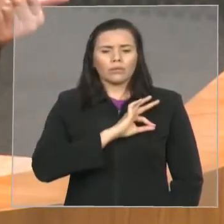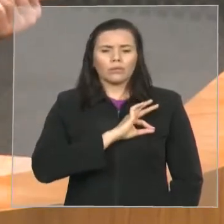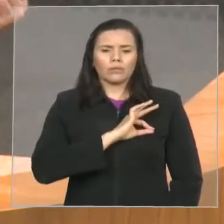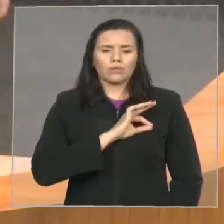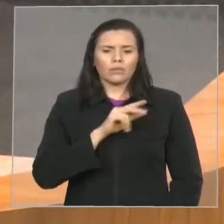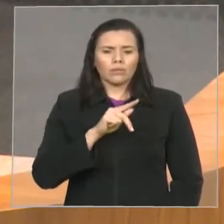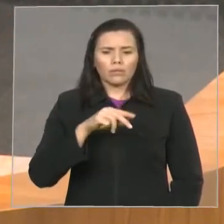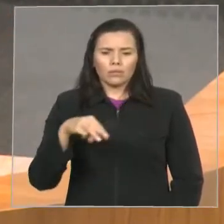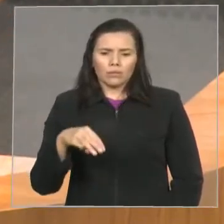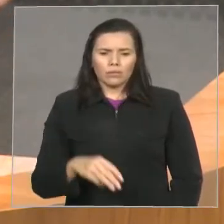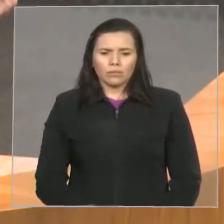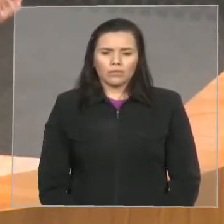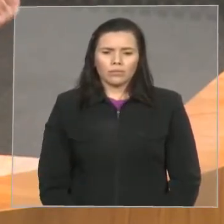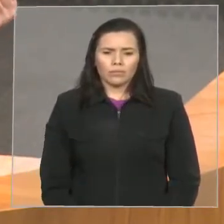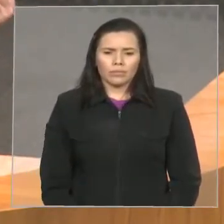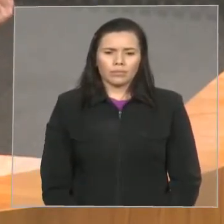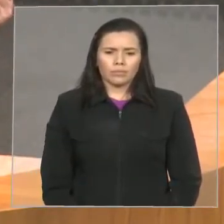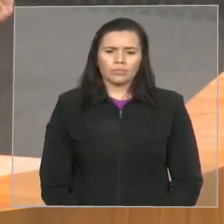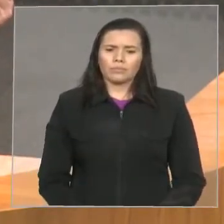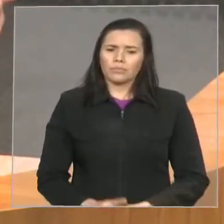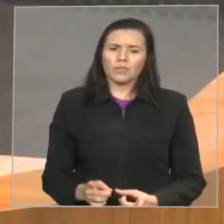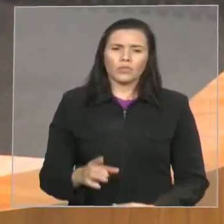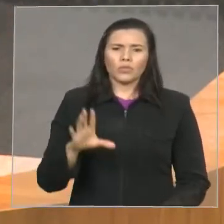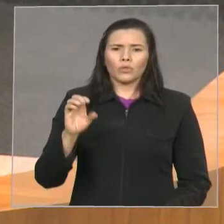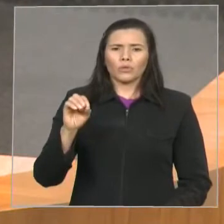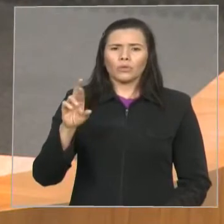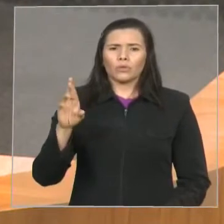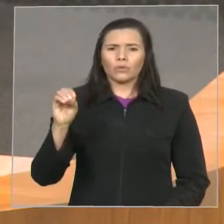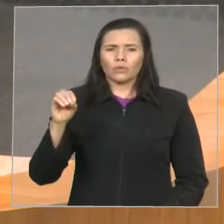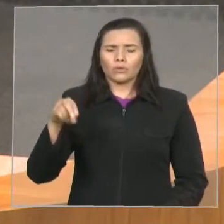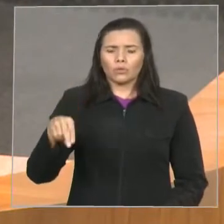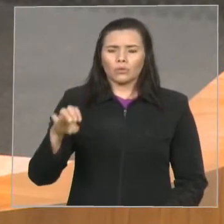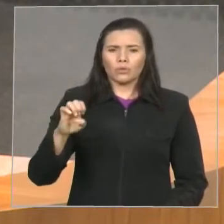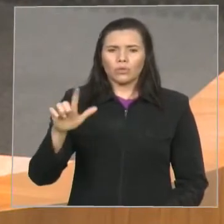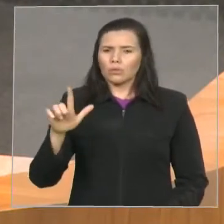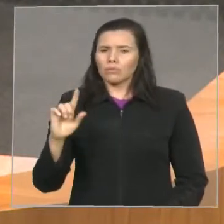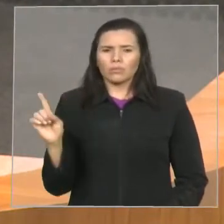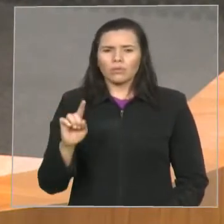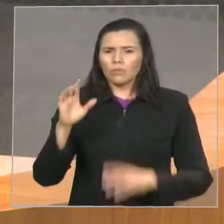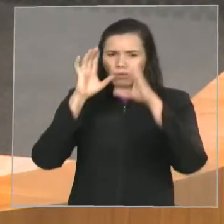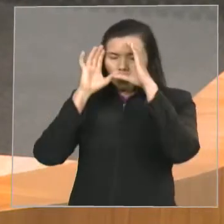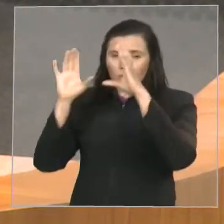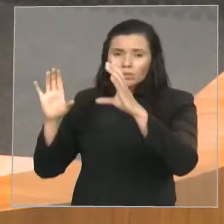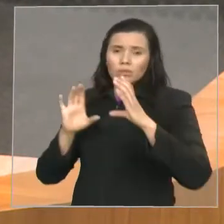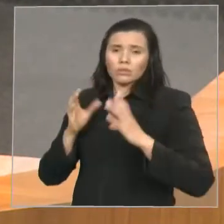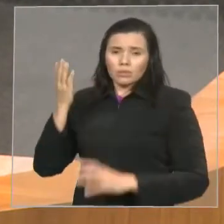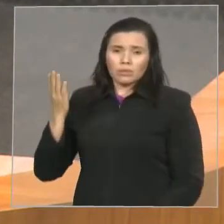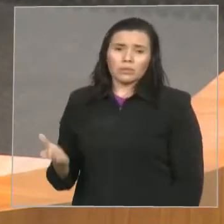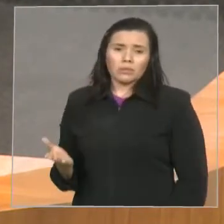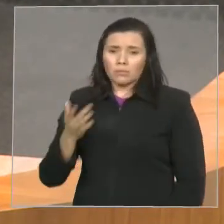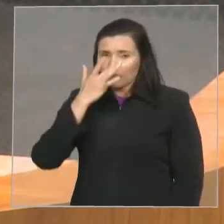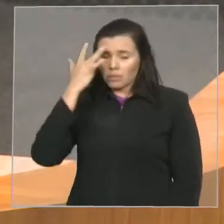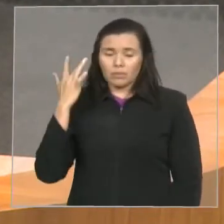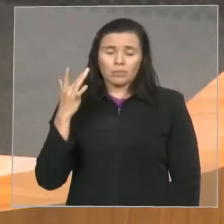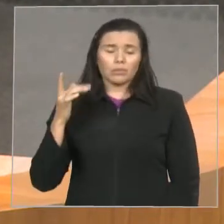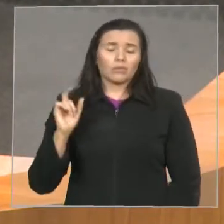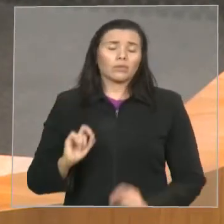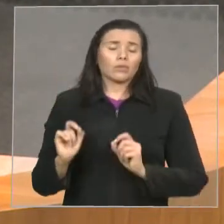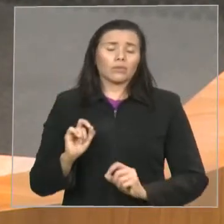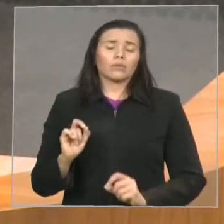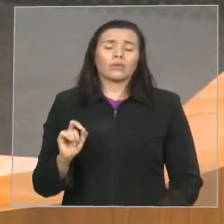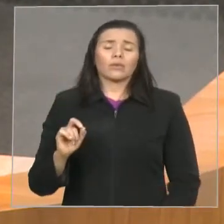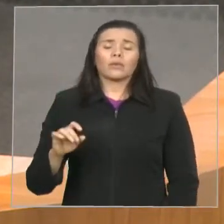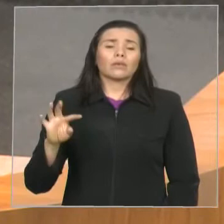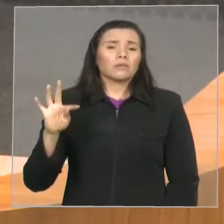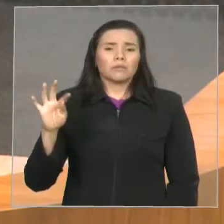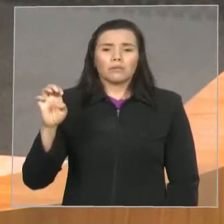vão se submeter hierarquicamente a ser subordinado a um tenente-coronel. Isso aí é em todas as